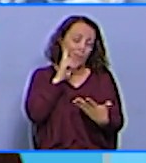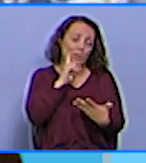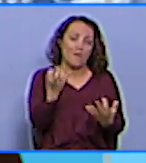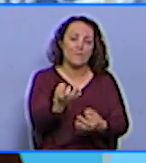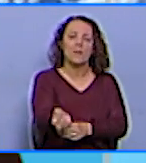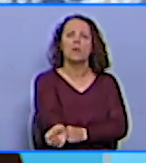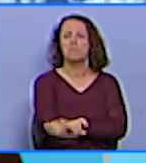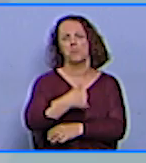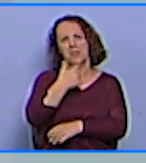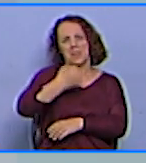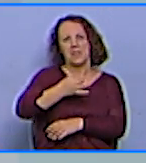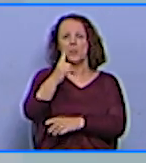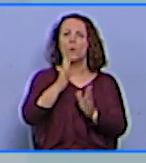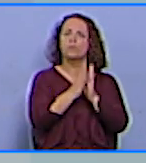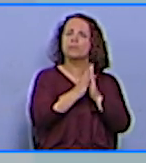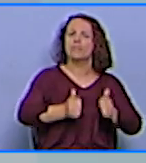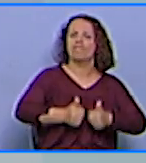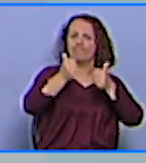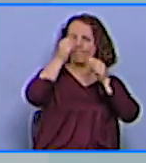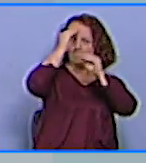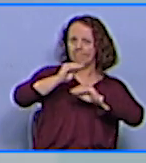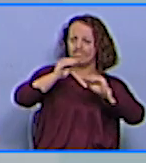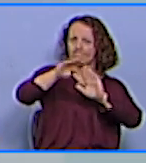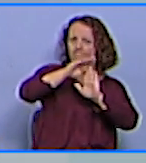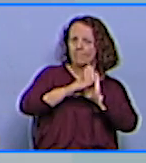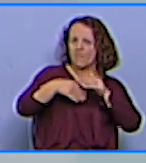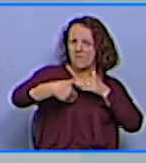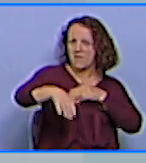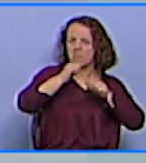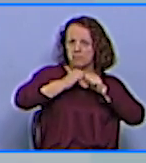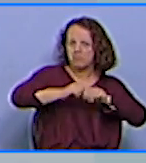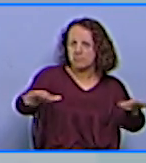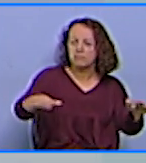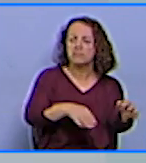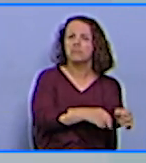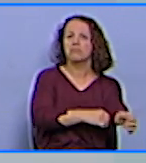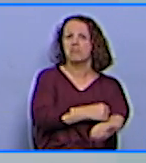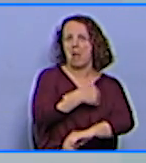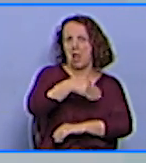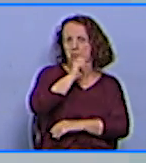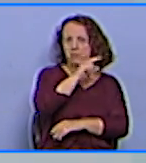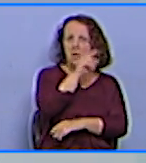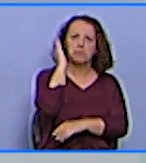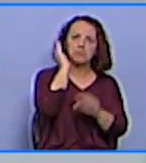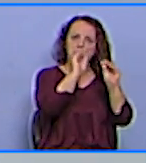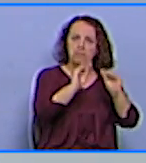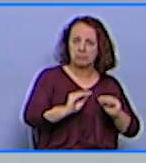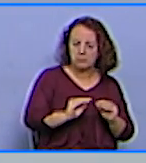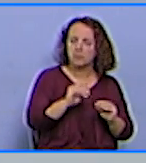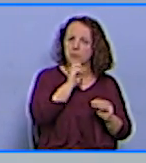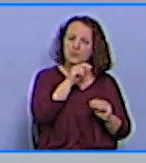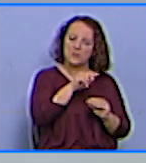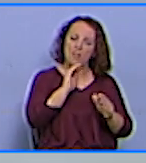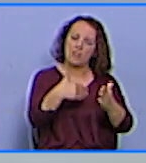acredito que as indicações que a Conferência Episcopal se prepara para divulgar ou está a elaborar também